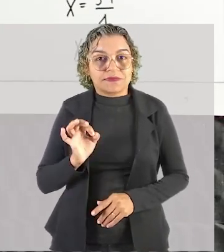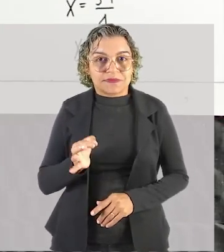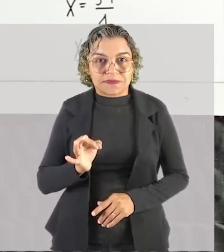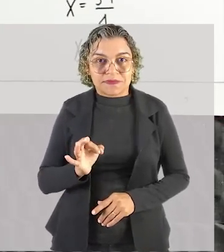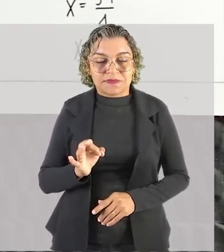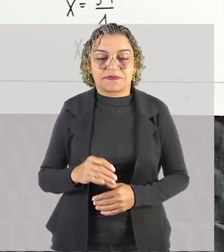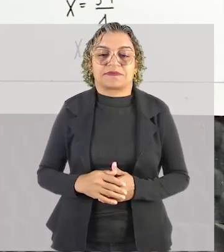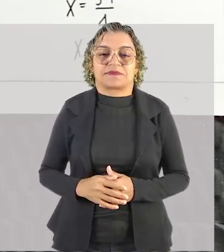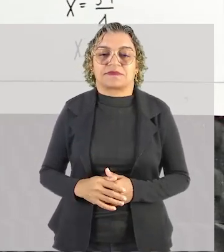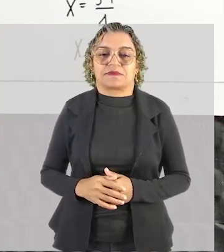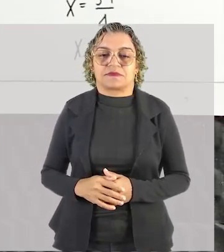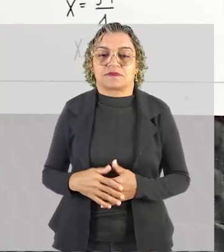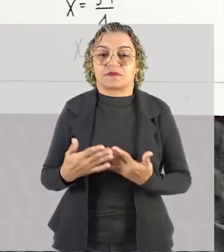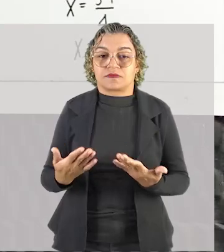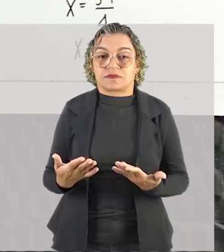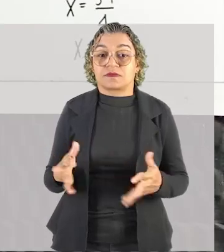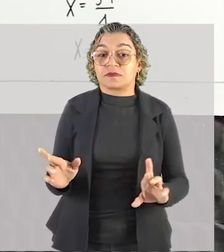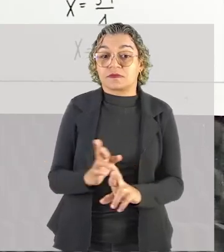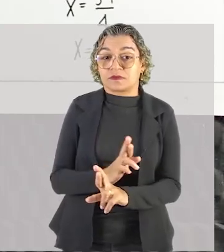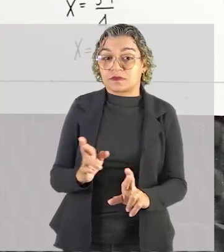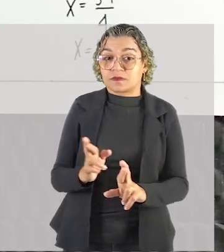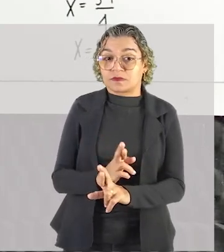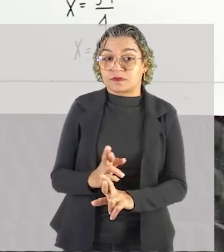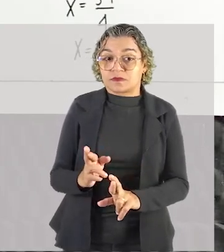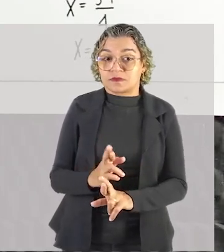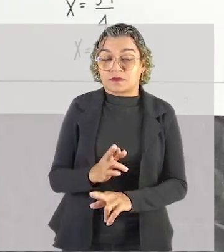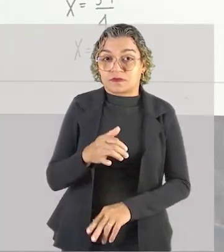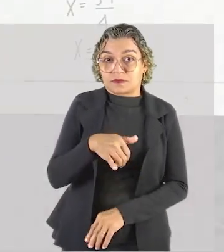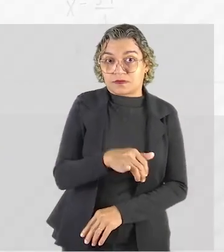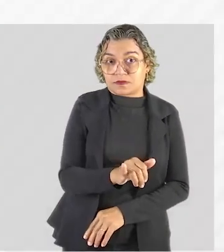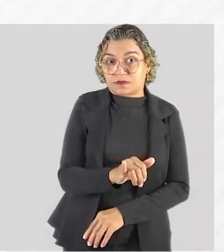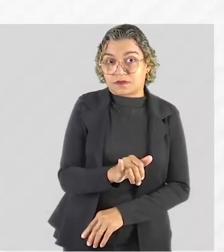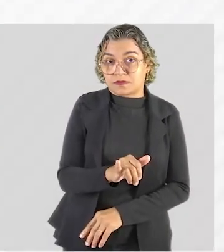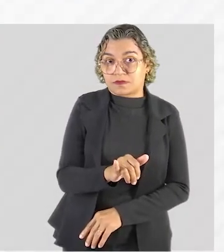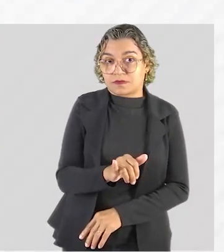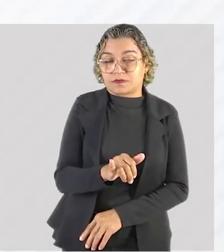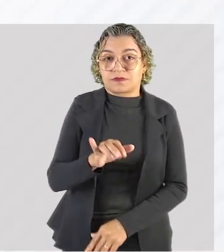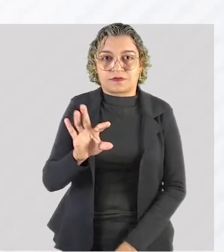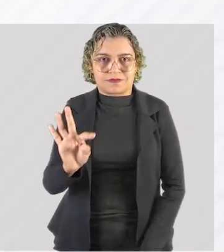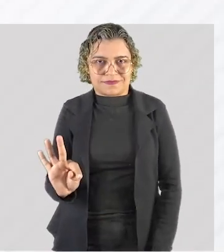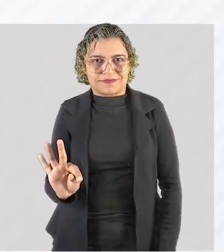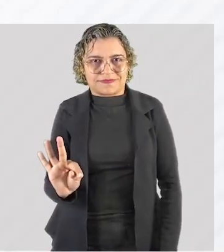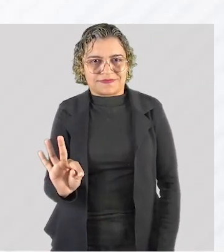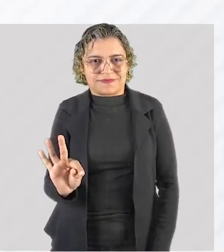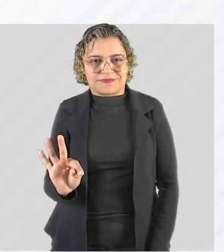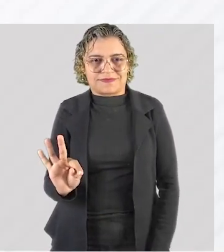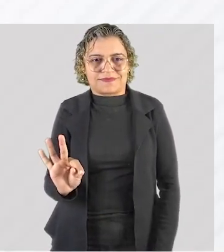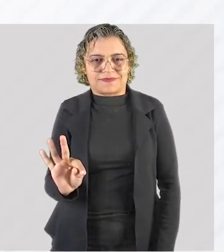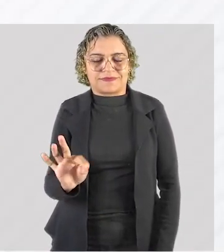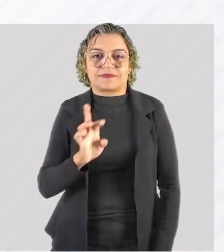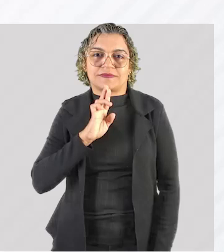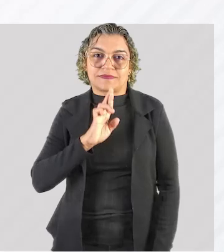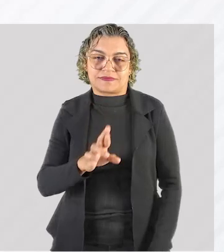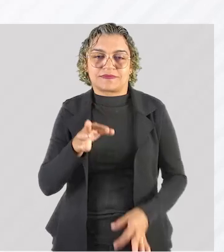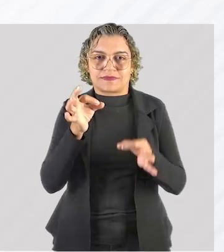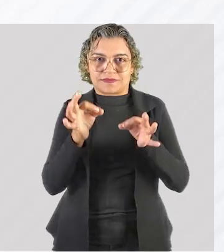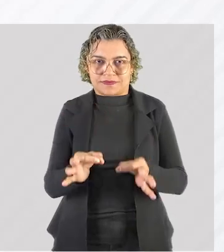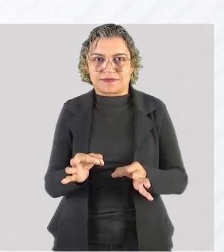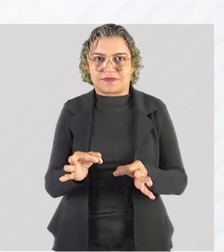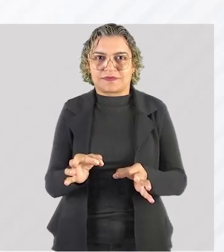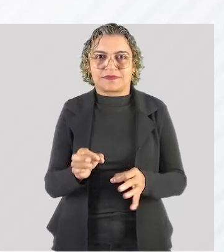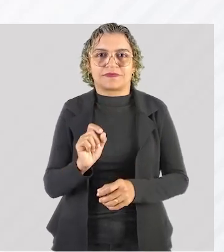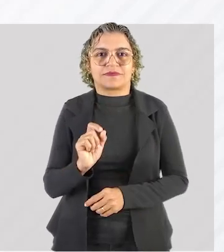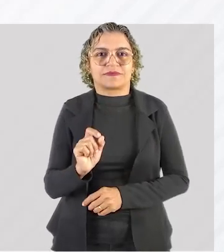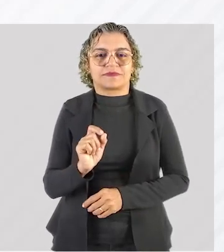Certo? Então, essa é a relação entre Y e T. Nossa resposta correta